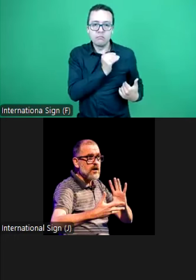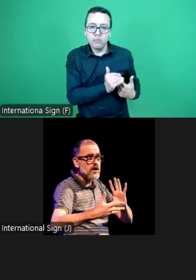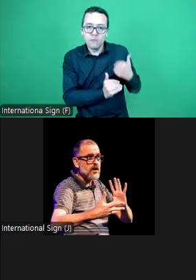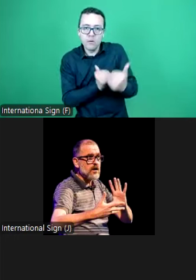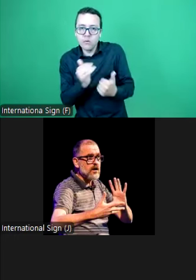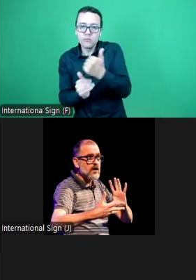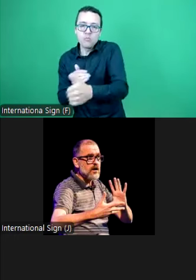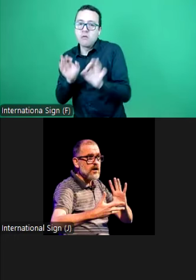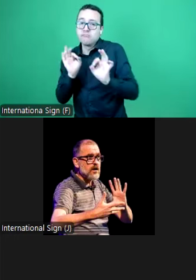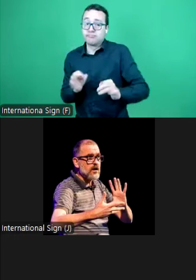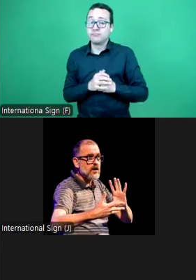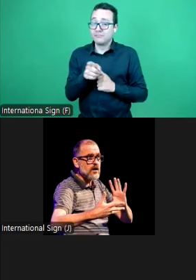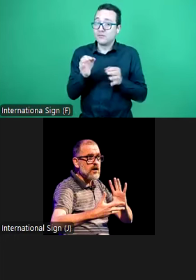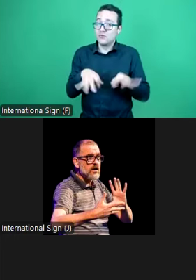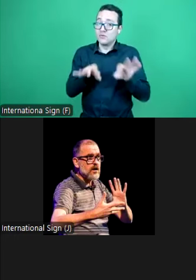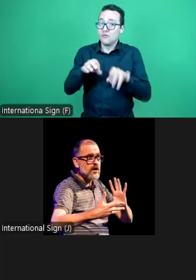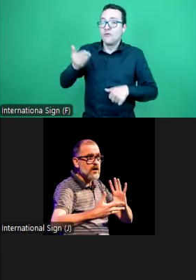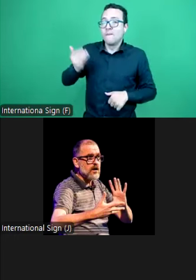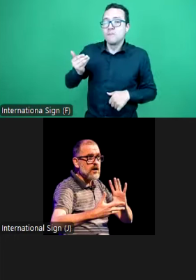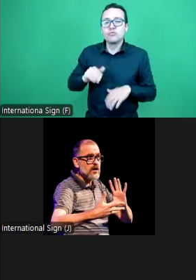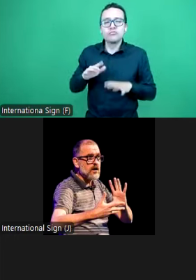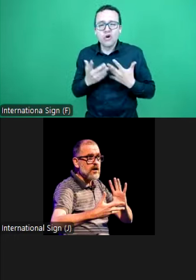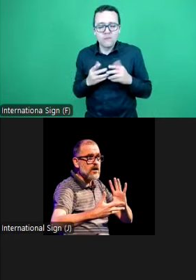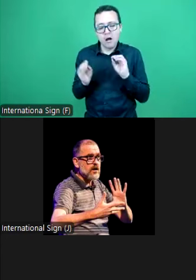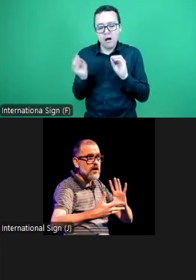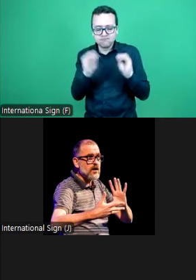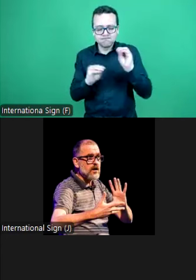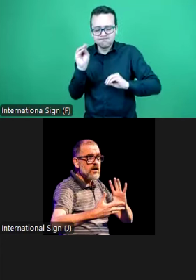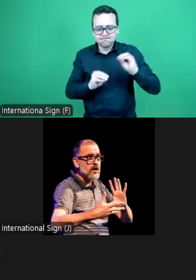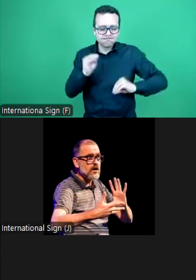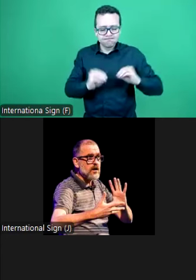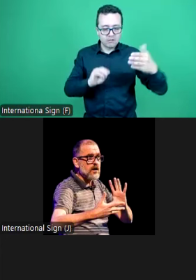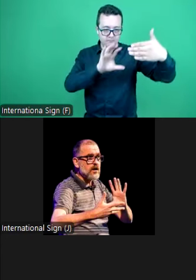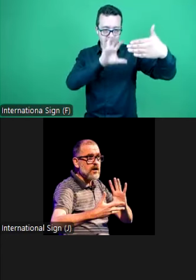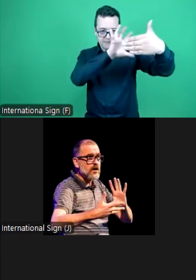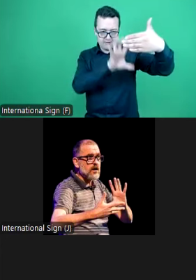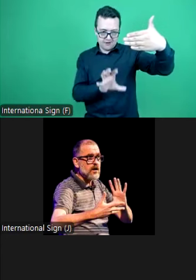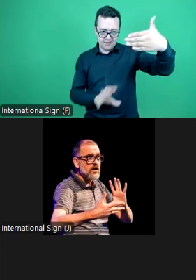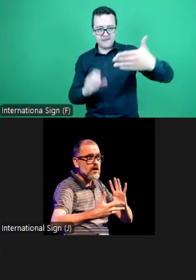pressão arterial, e parte desse processo foi o desenho do material